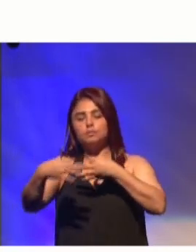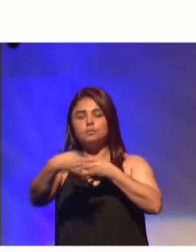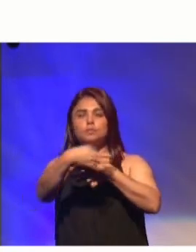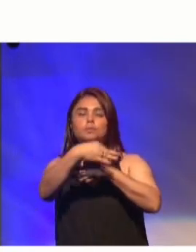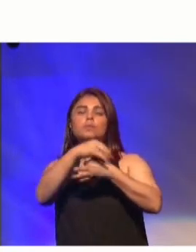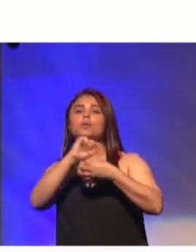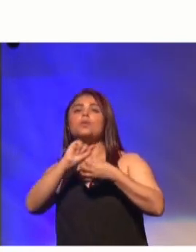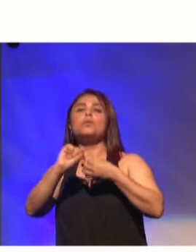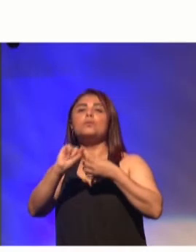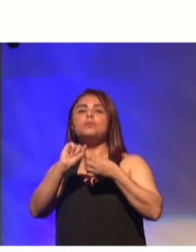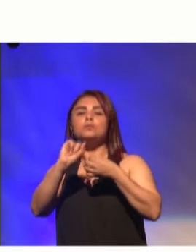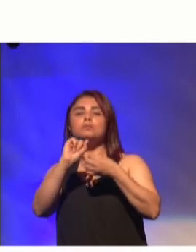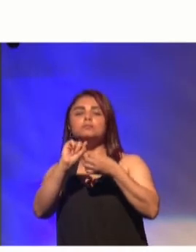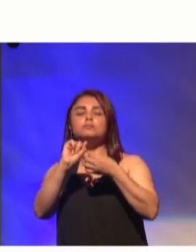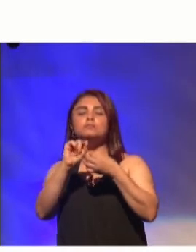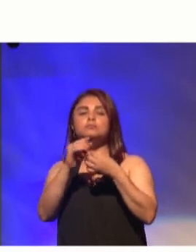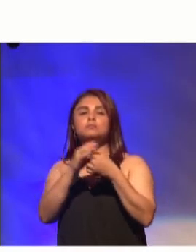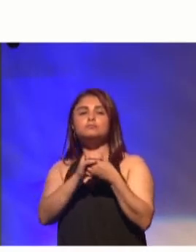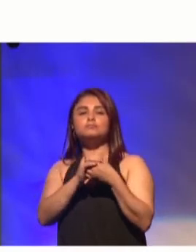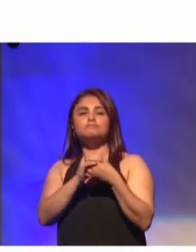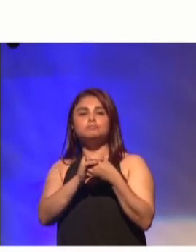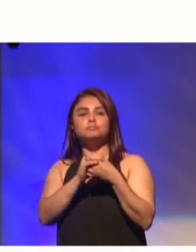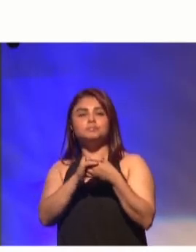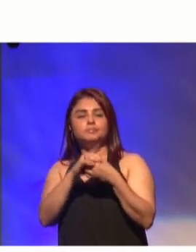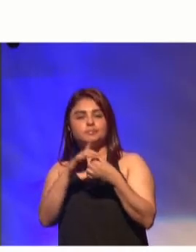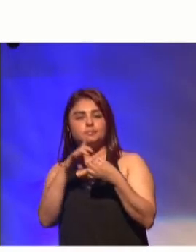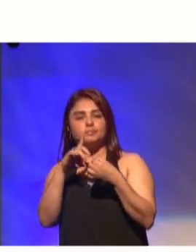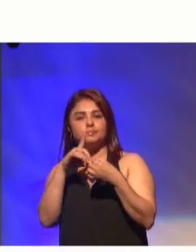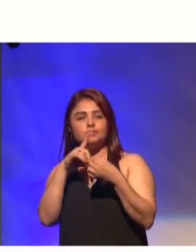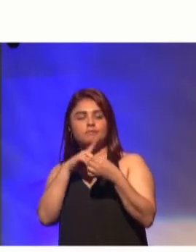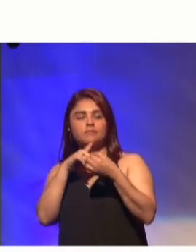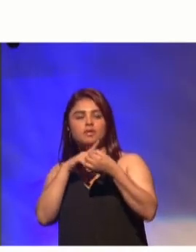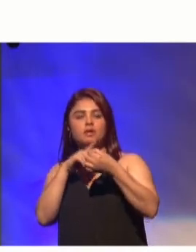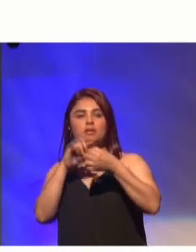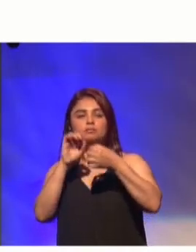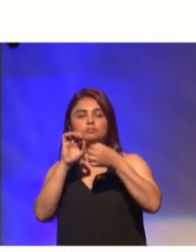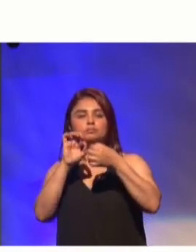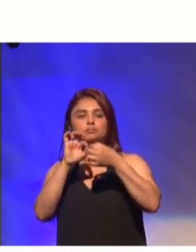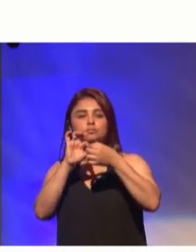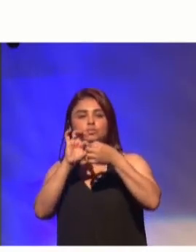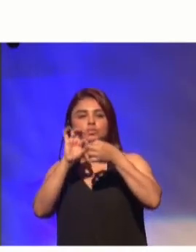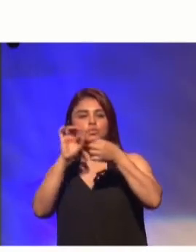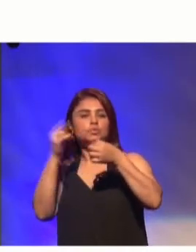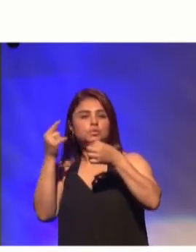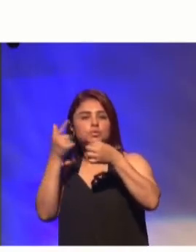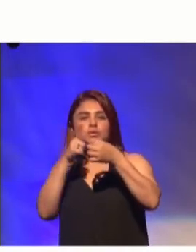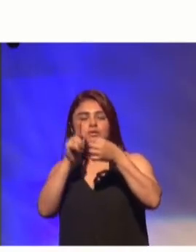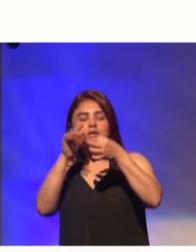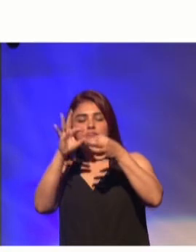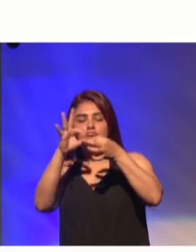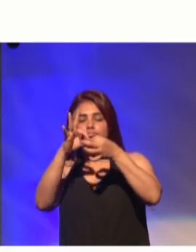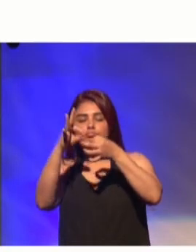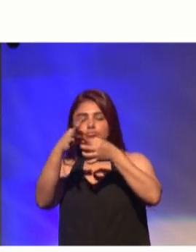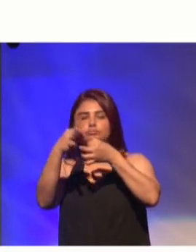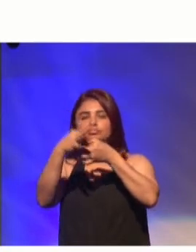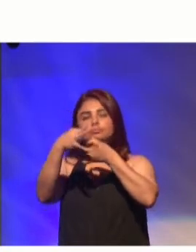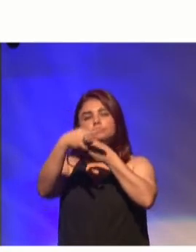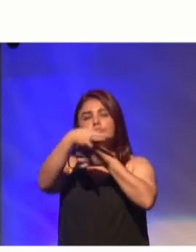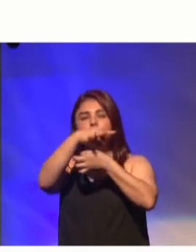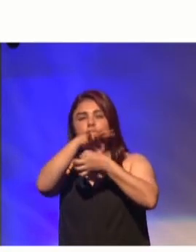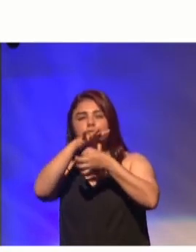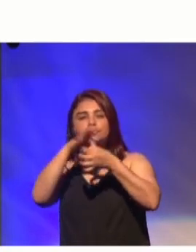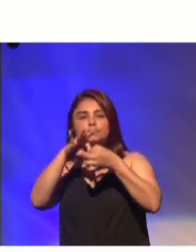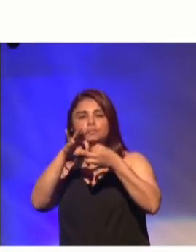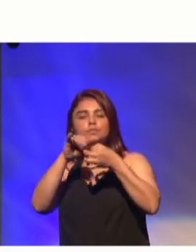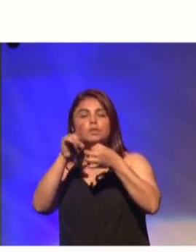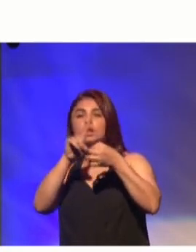dorsal com o tempo. Então, esses gângliozinhos, e que são não